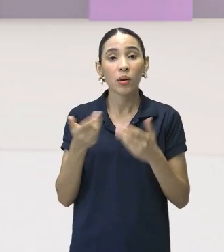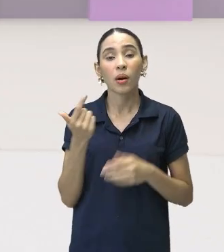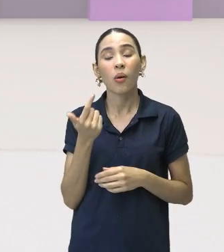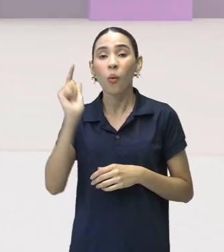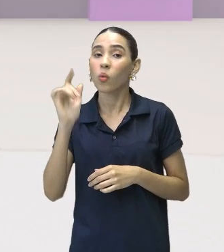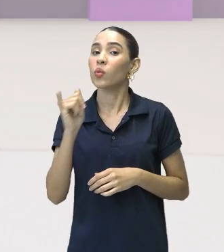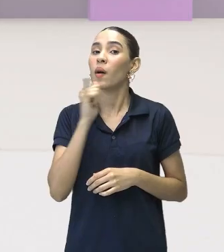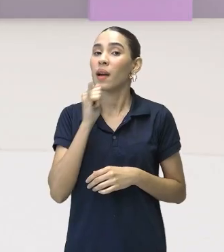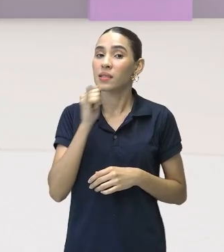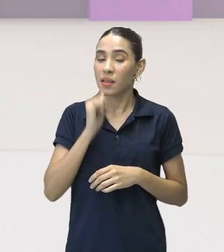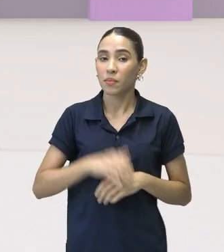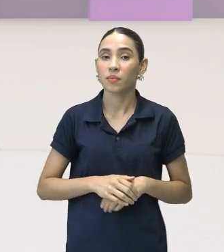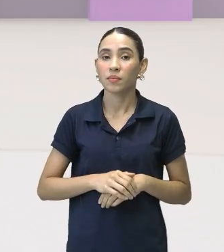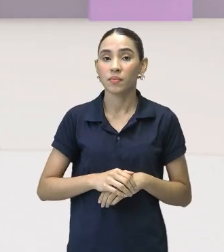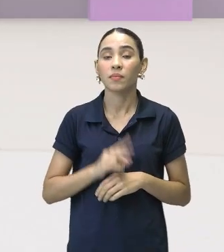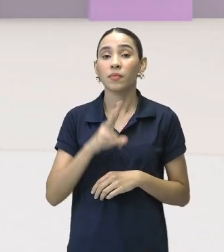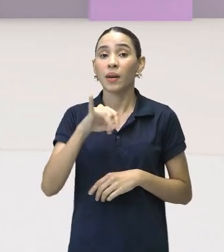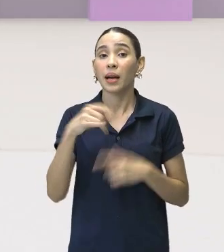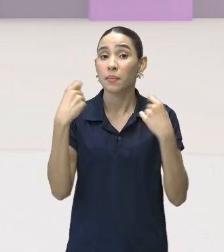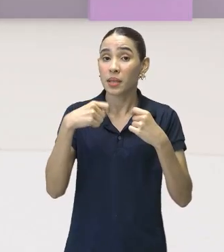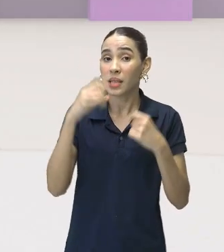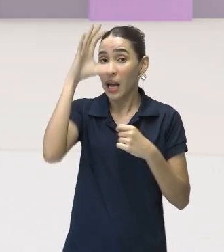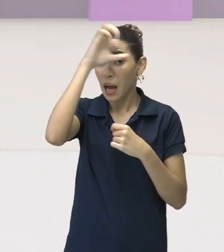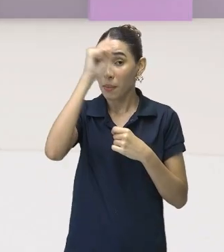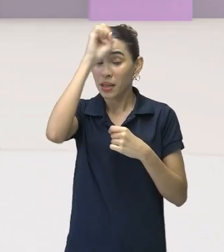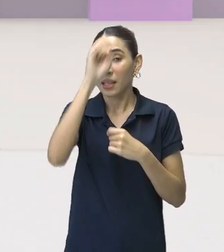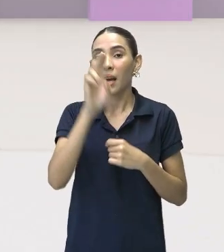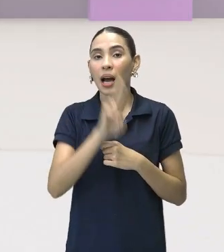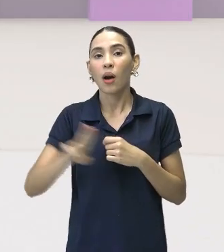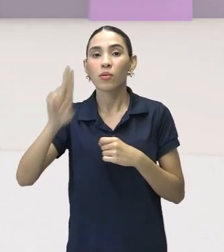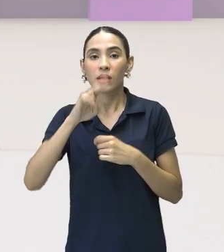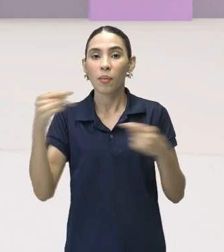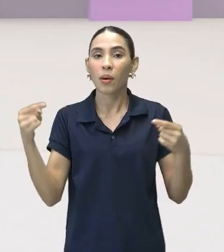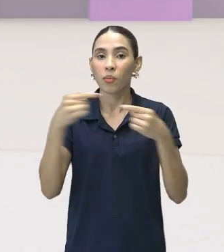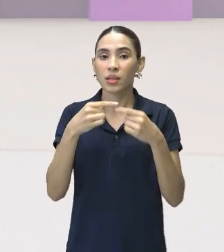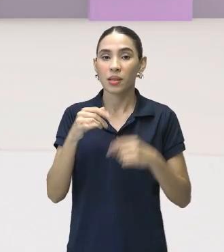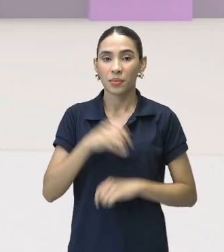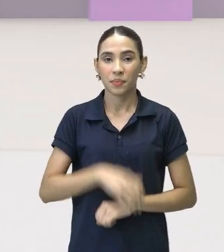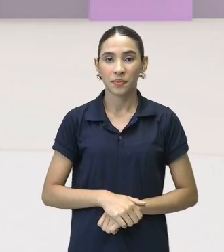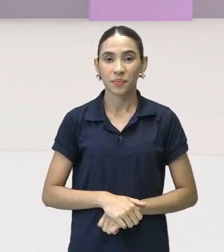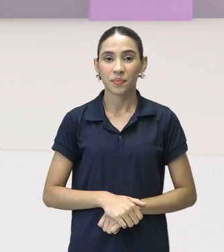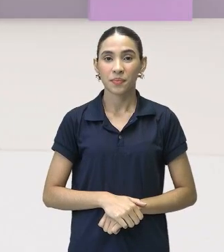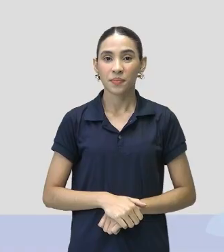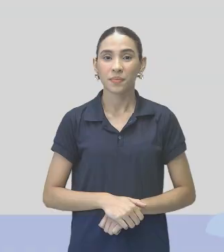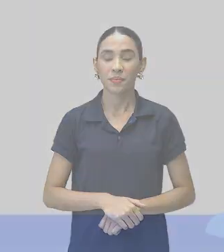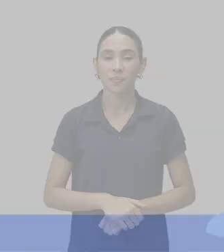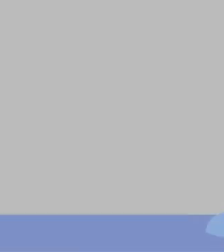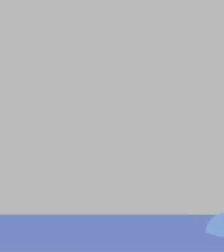mais um exemplozinho, onde a gente vai ter que aprender a aplicar uma combinação. Vamos lá.